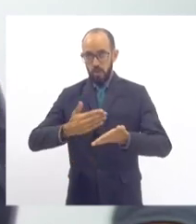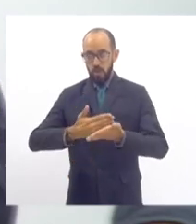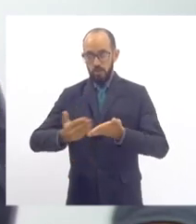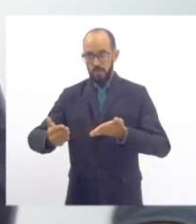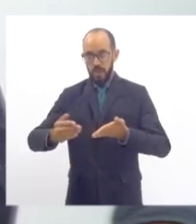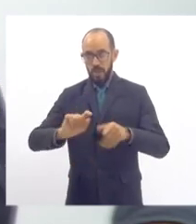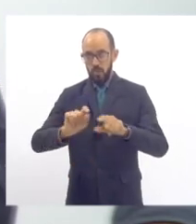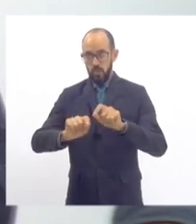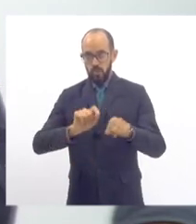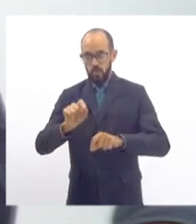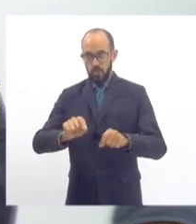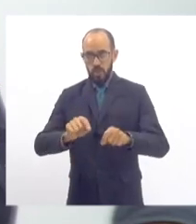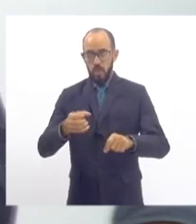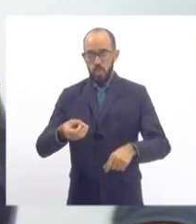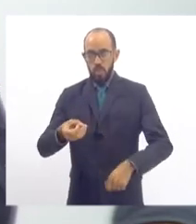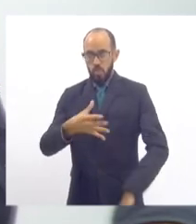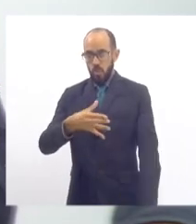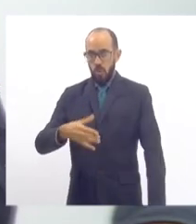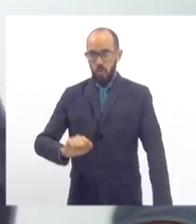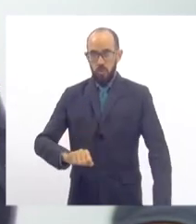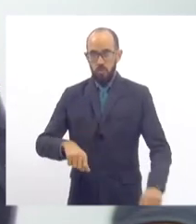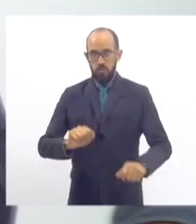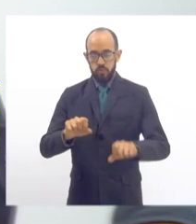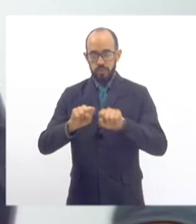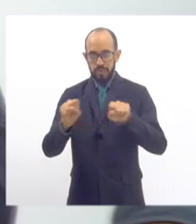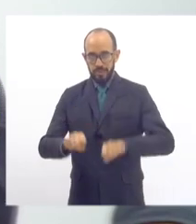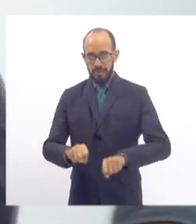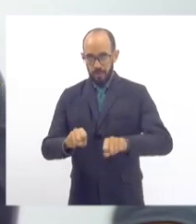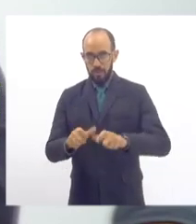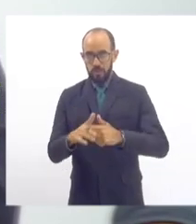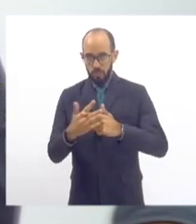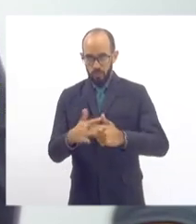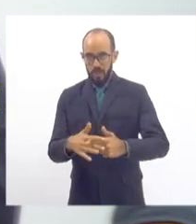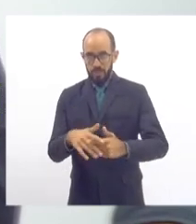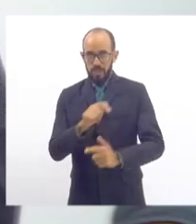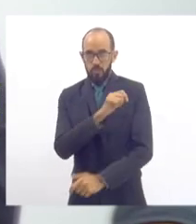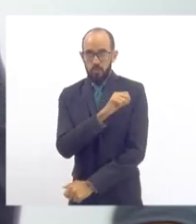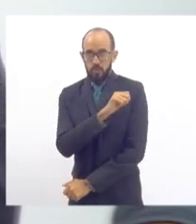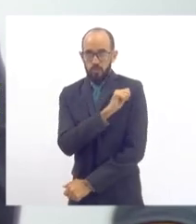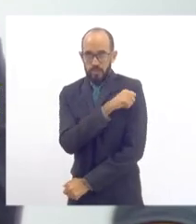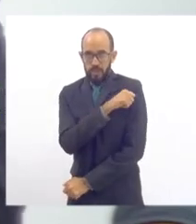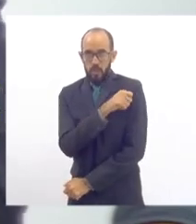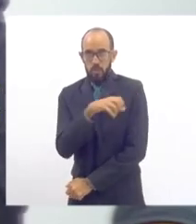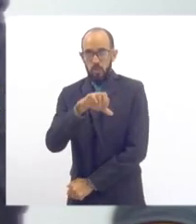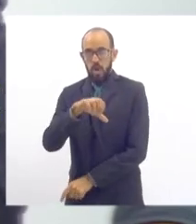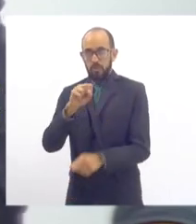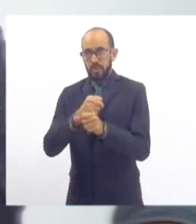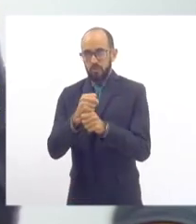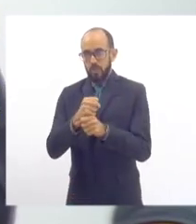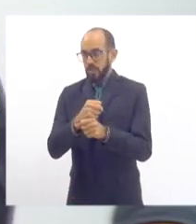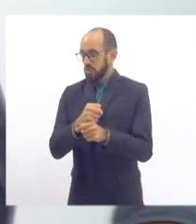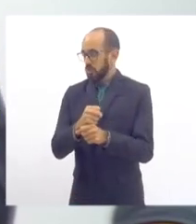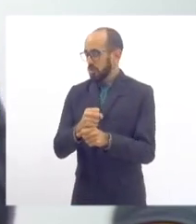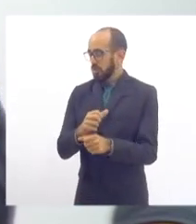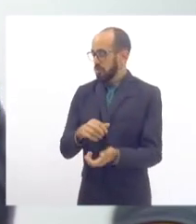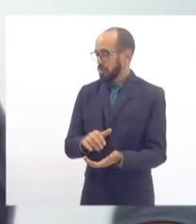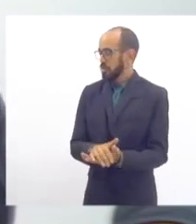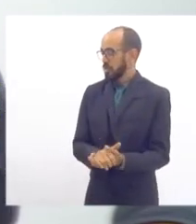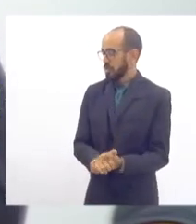valer, né, um novo ciclo de recuperação fiscal do Estado por 9 anos. Né, por 9 anos. Portanto,